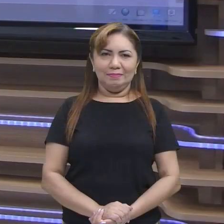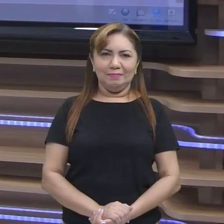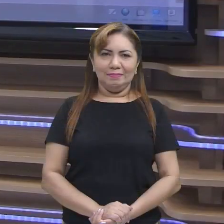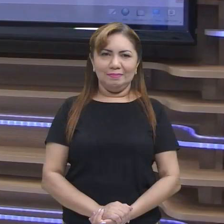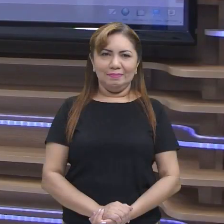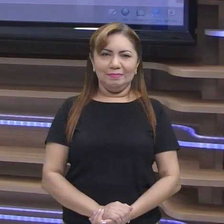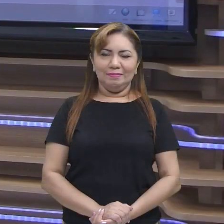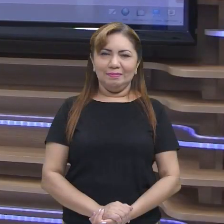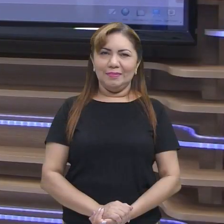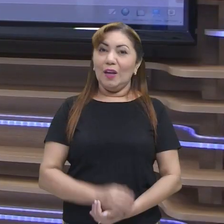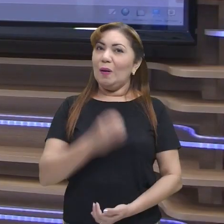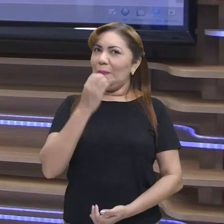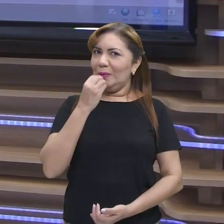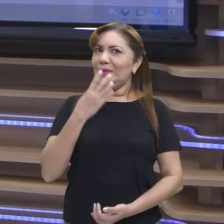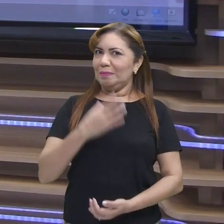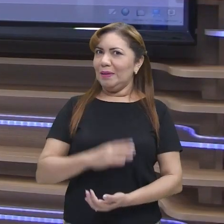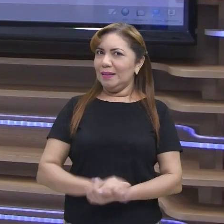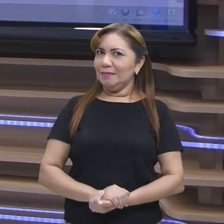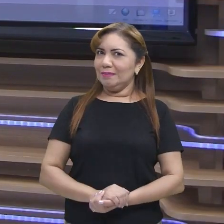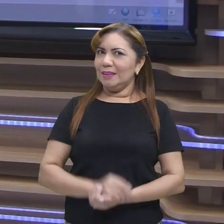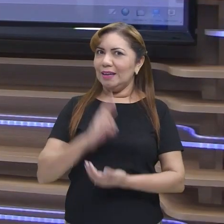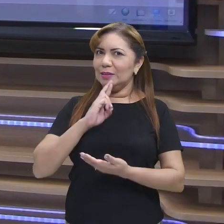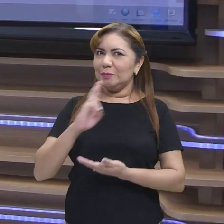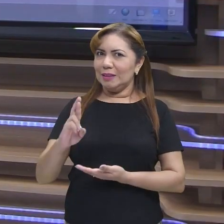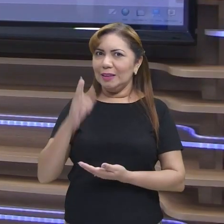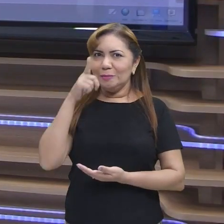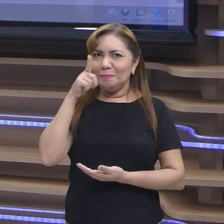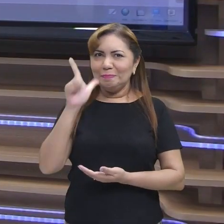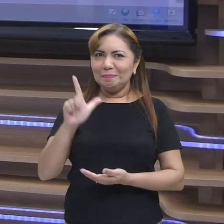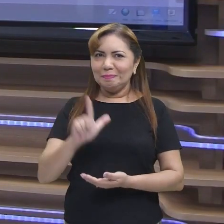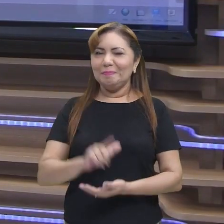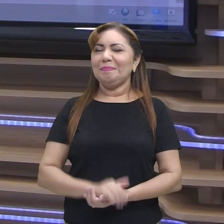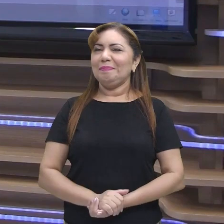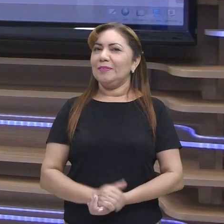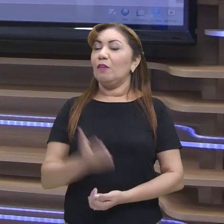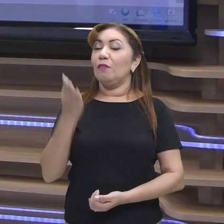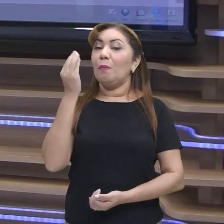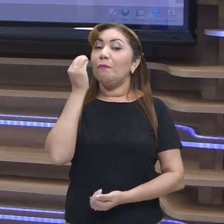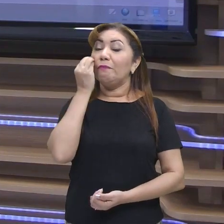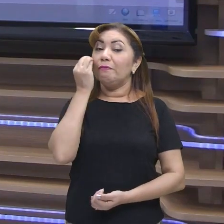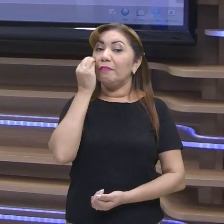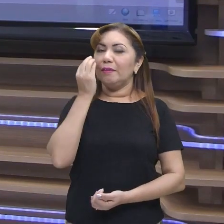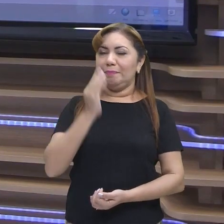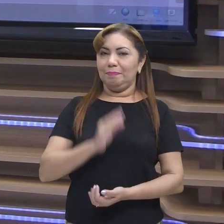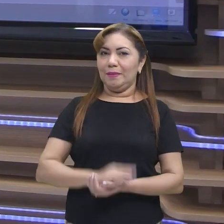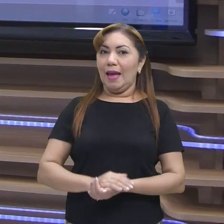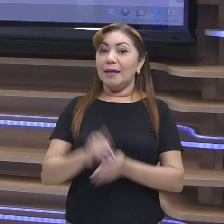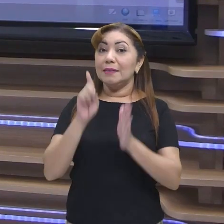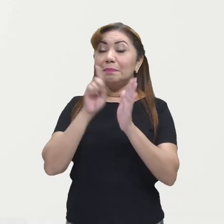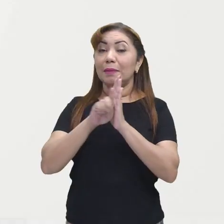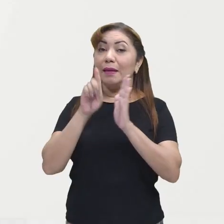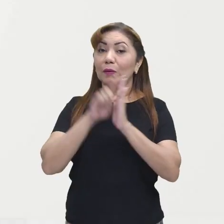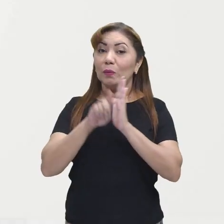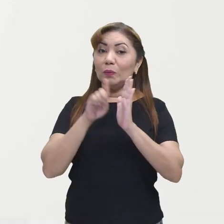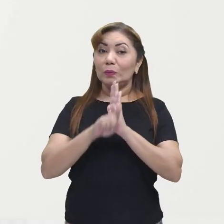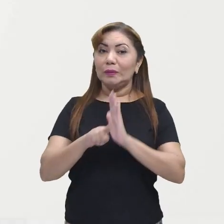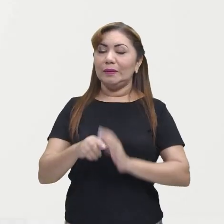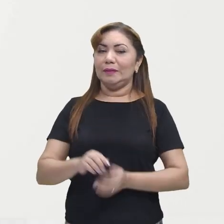Muito bem, vocês estão preparados? E aí, resolveram? Conseguiram? Então, vamos ver as questões. Vamos